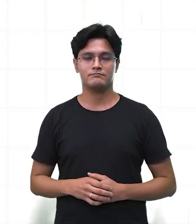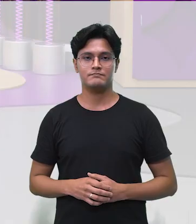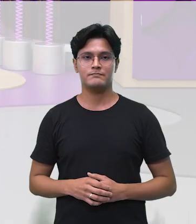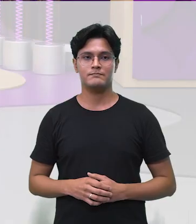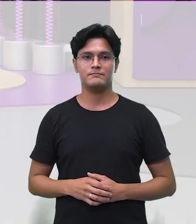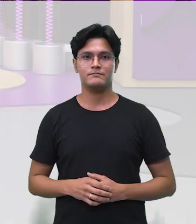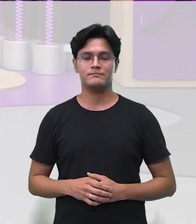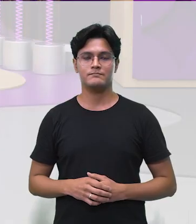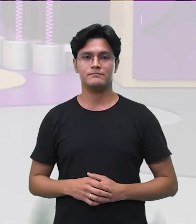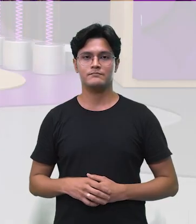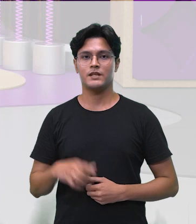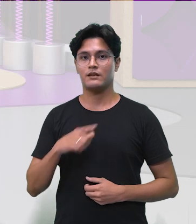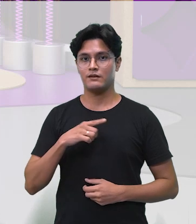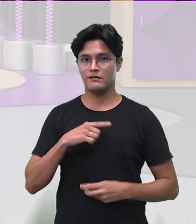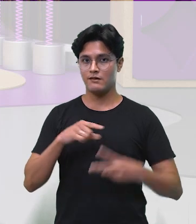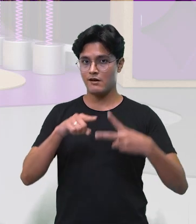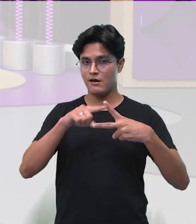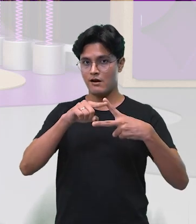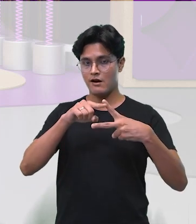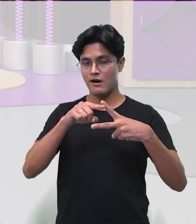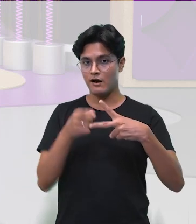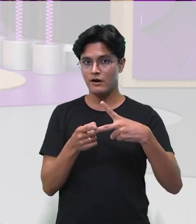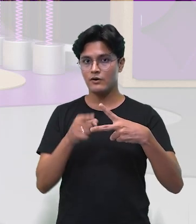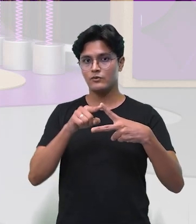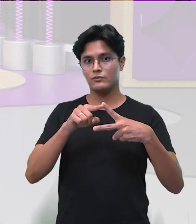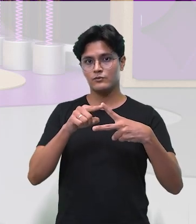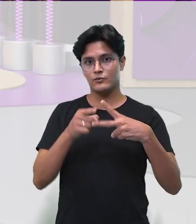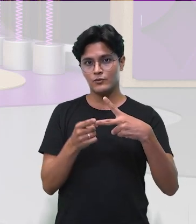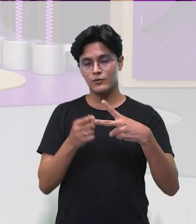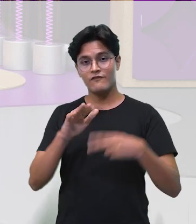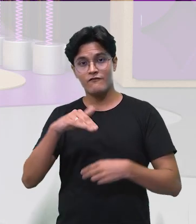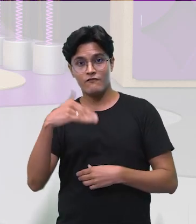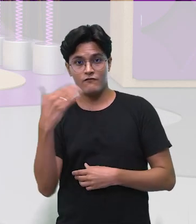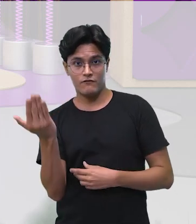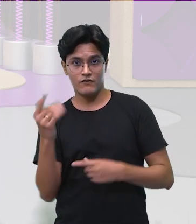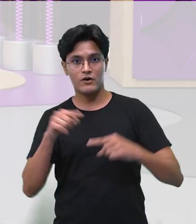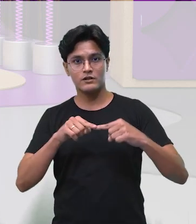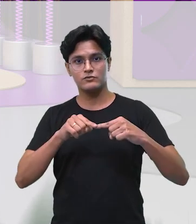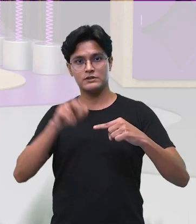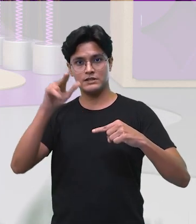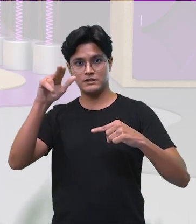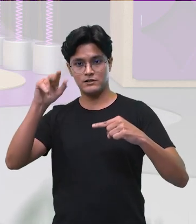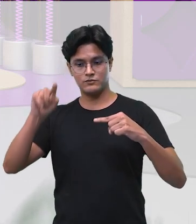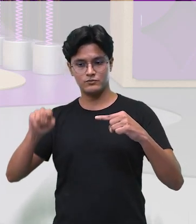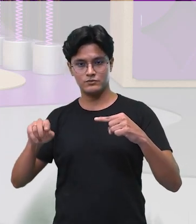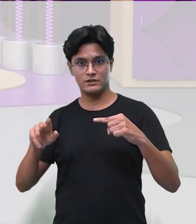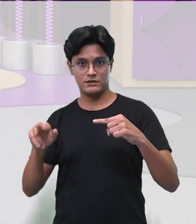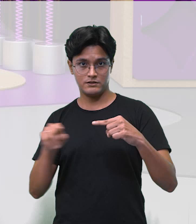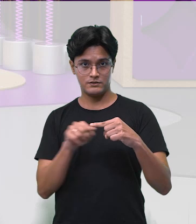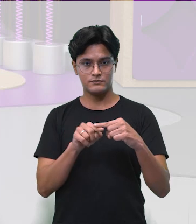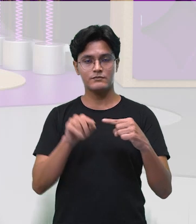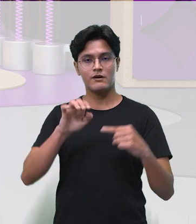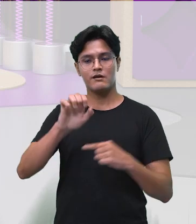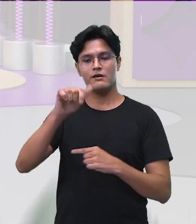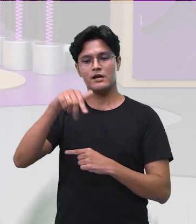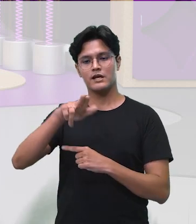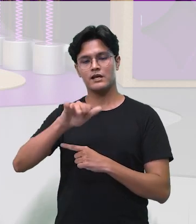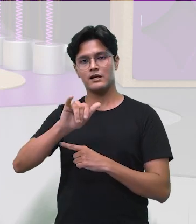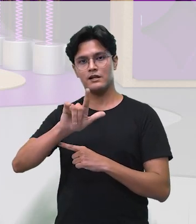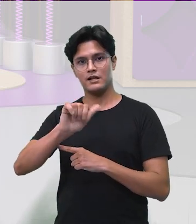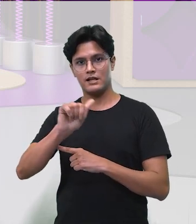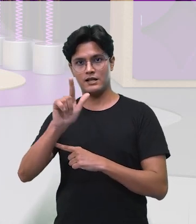ângulo externo de um triângulo equilátero. Essa palavrinha equilátero,